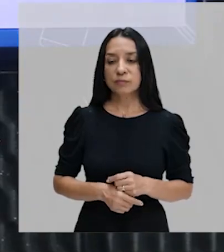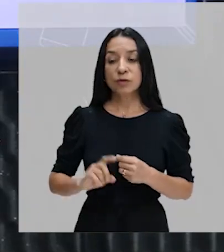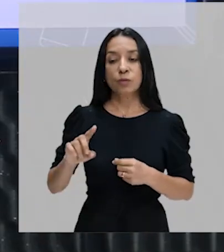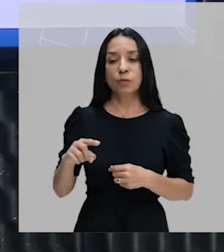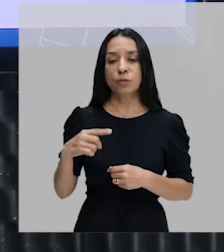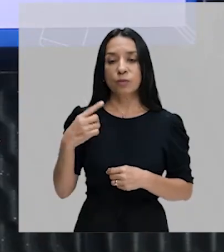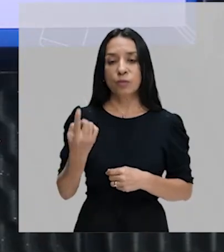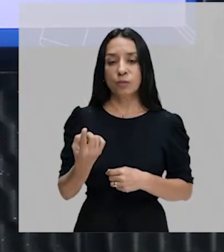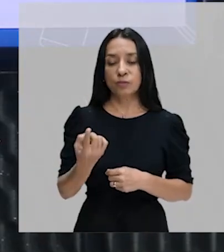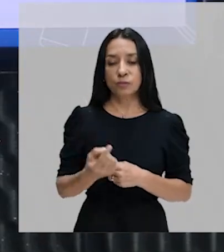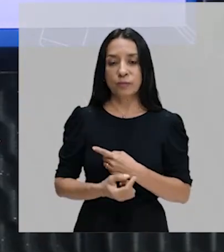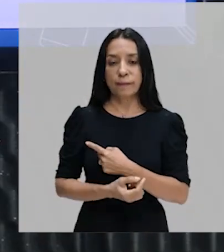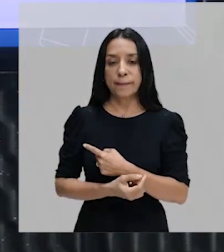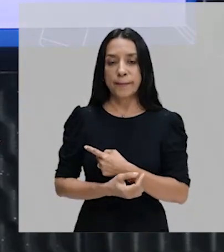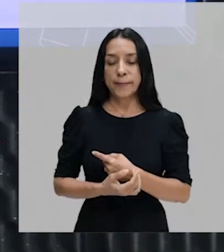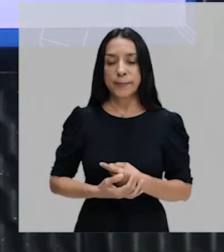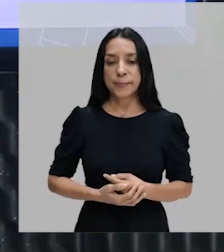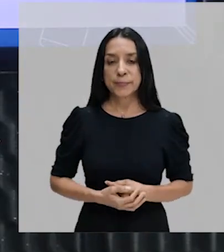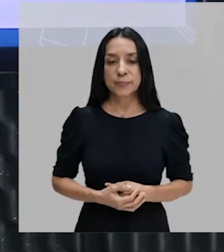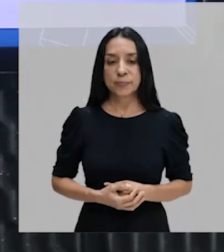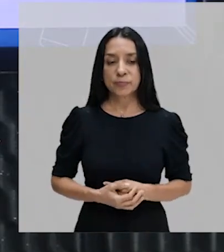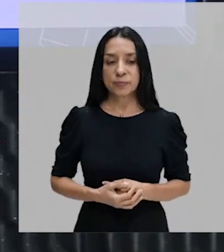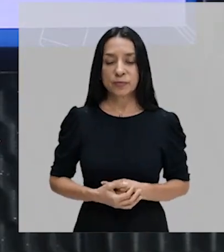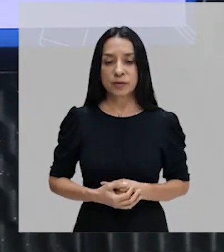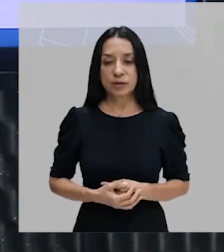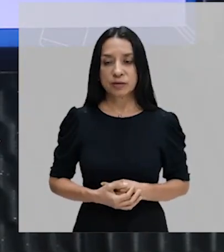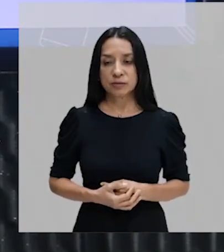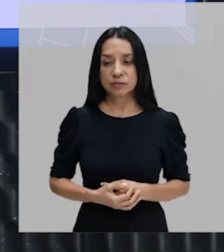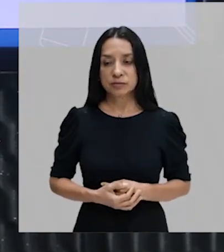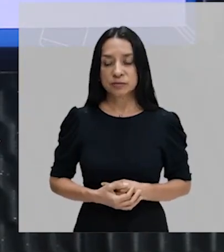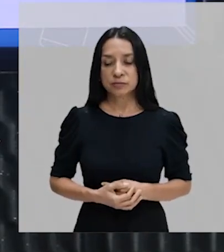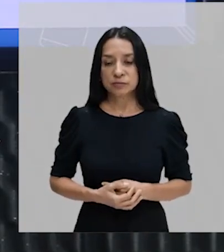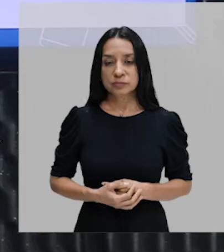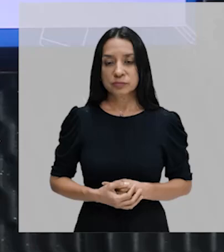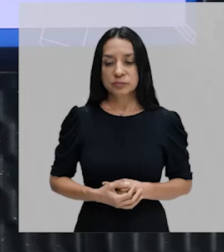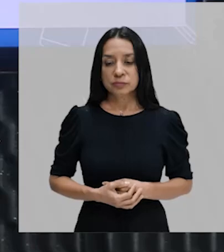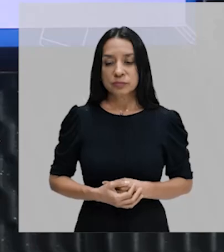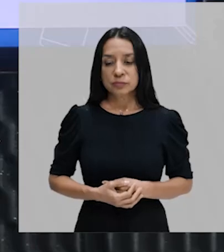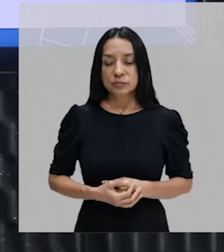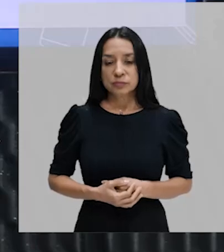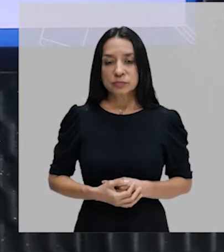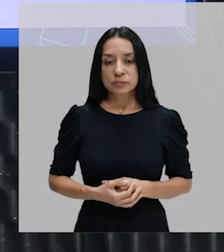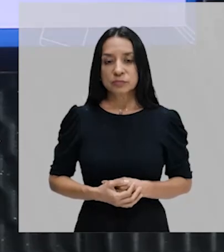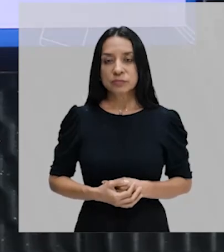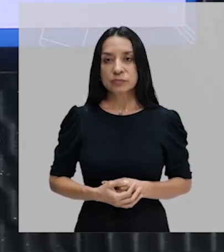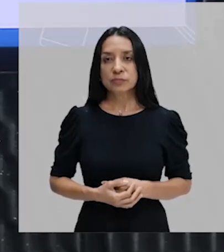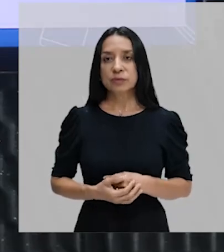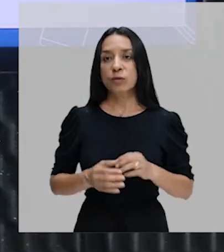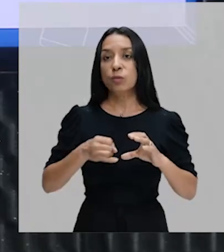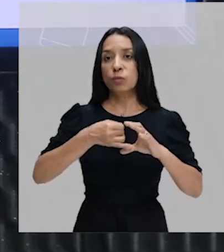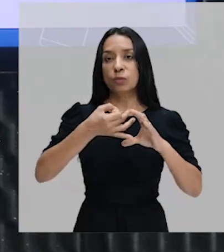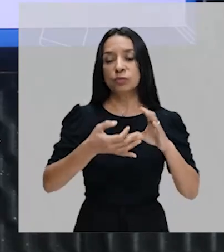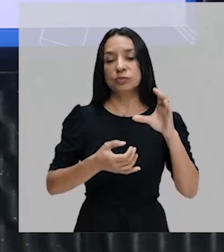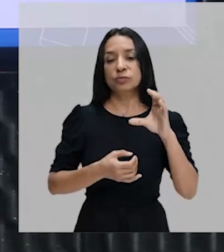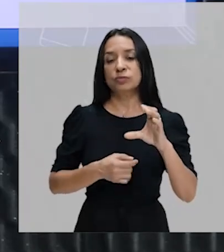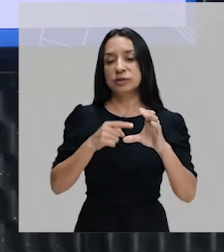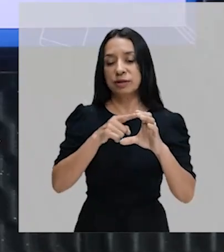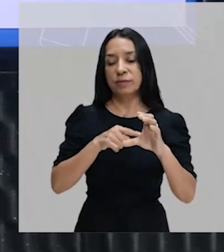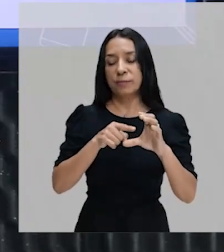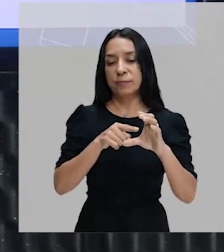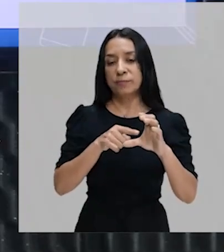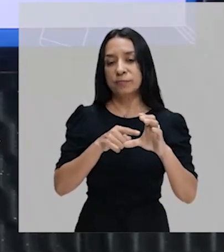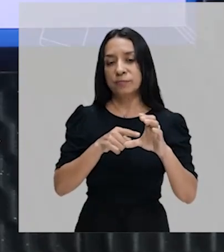a ter um mínimo de conta aqui para a gente, né, já se acostumando com o raciocínio. Olha, conjunto C, ele é formado